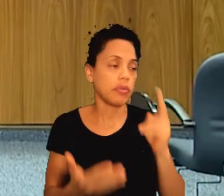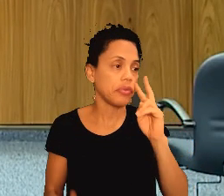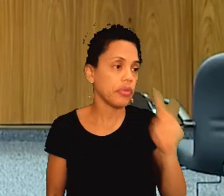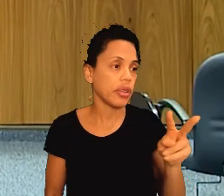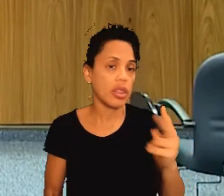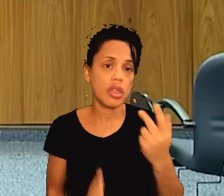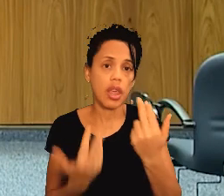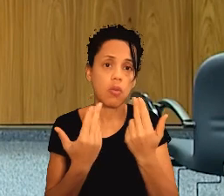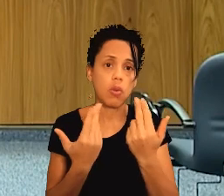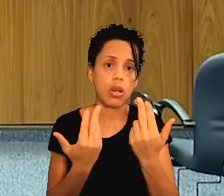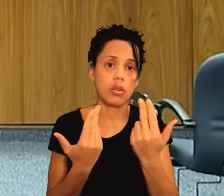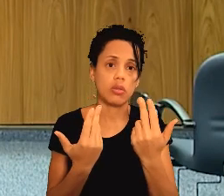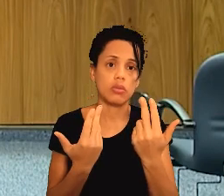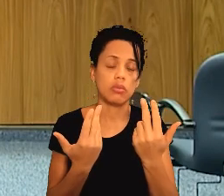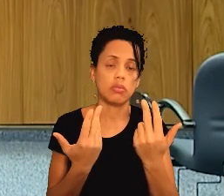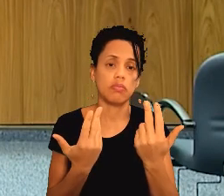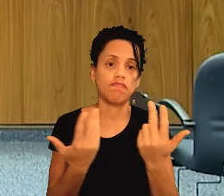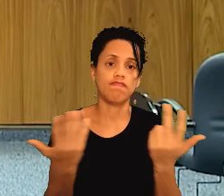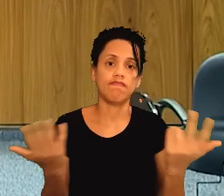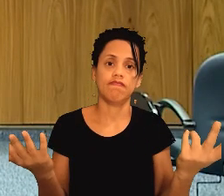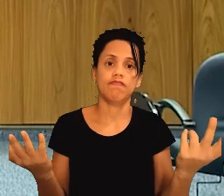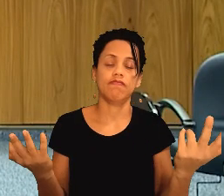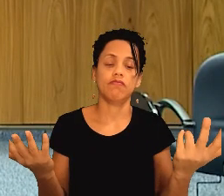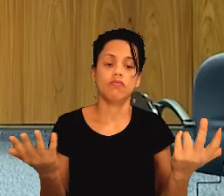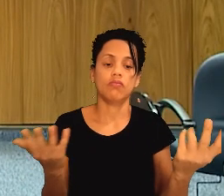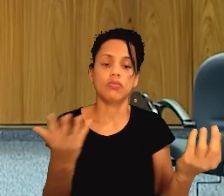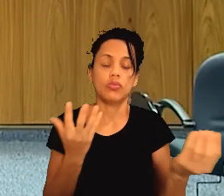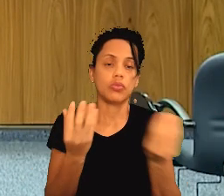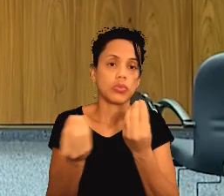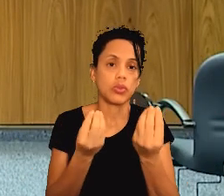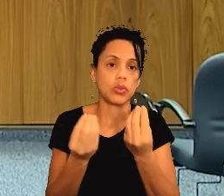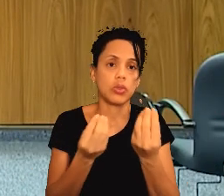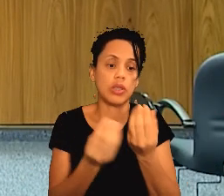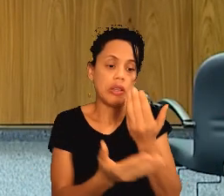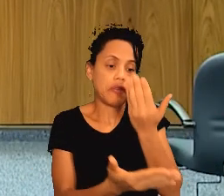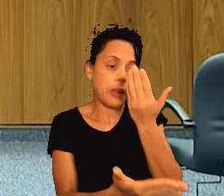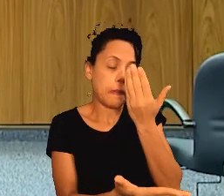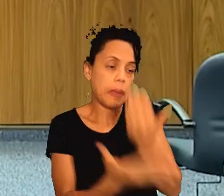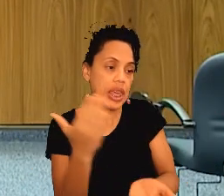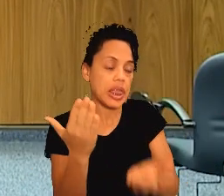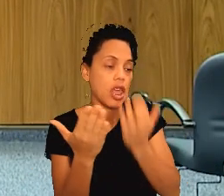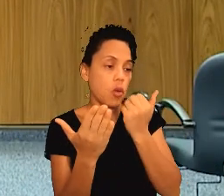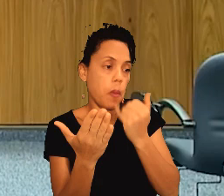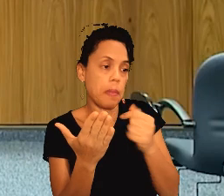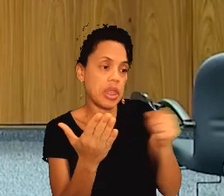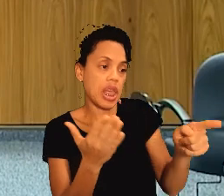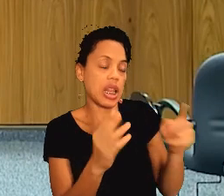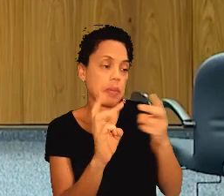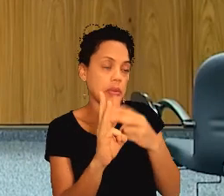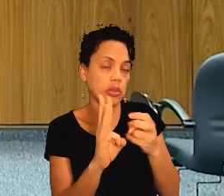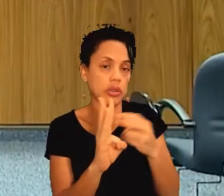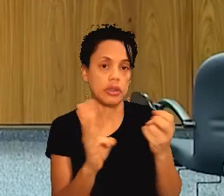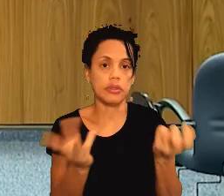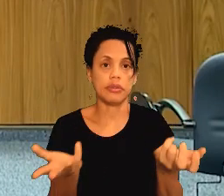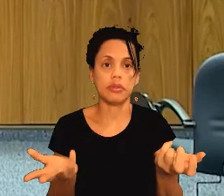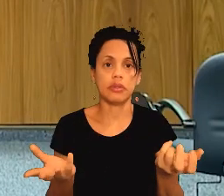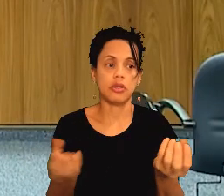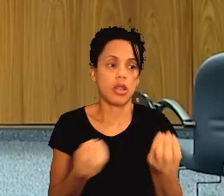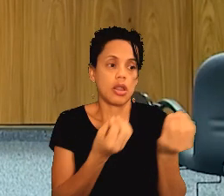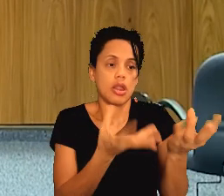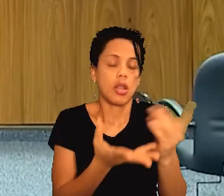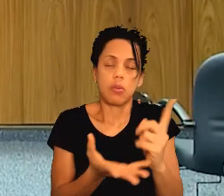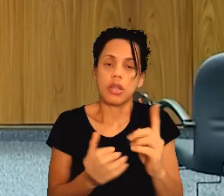É alarmante, a tal ponto que os comerciantes se recusam a vender comida para os índios. Se